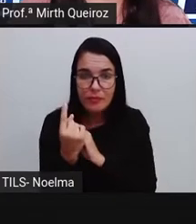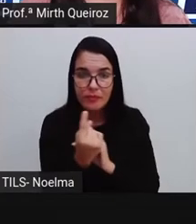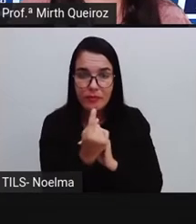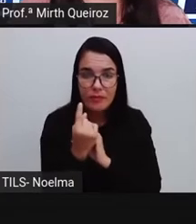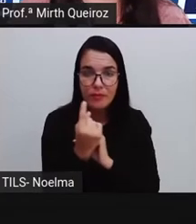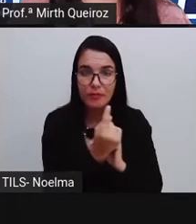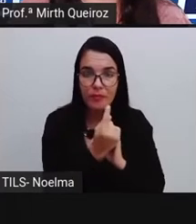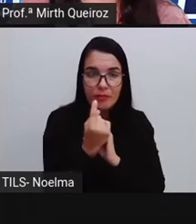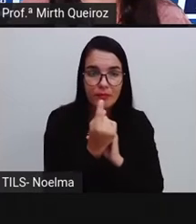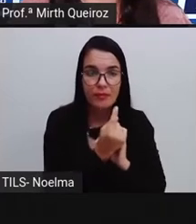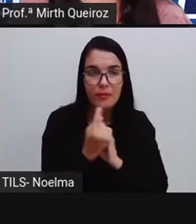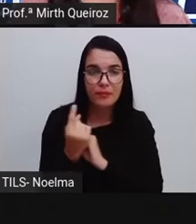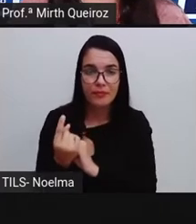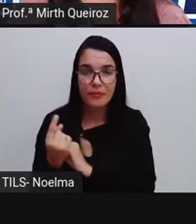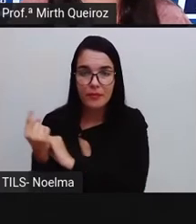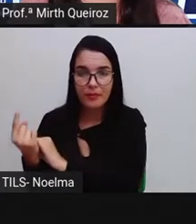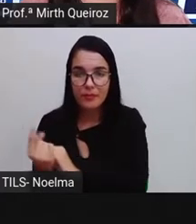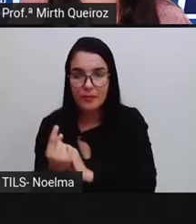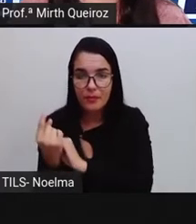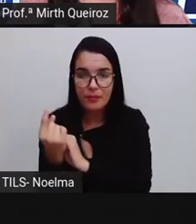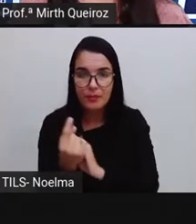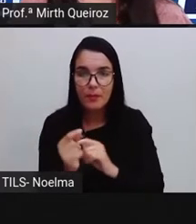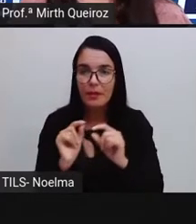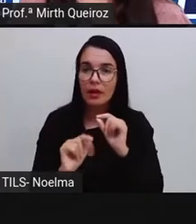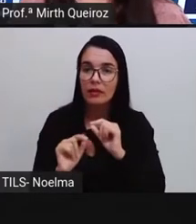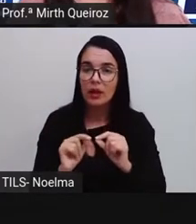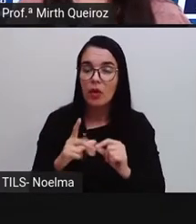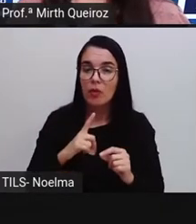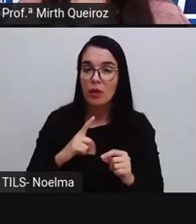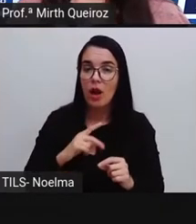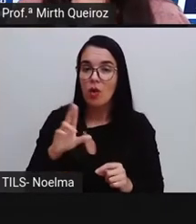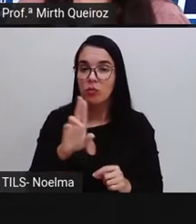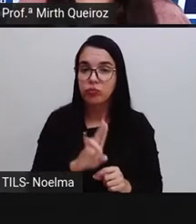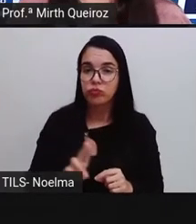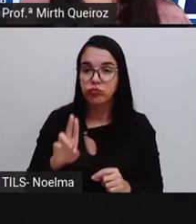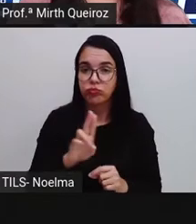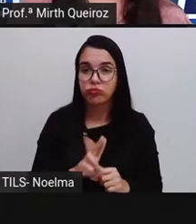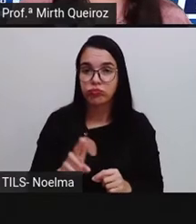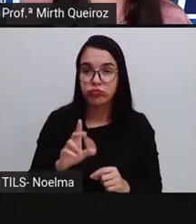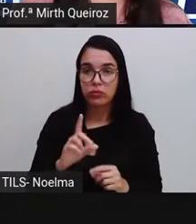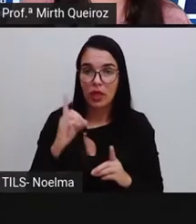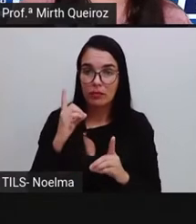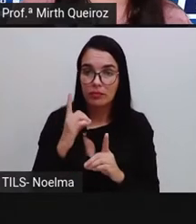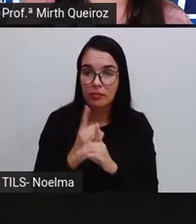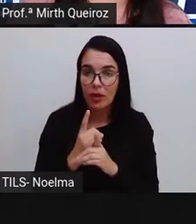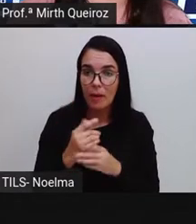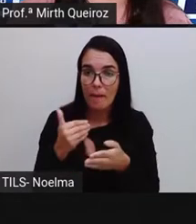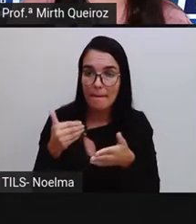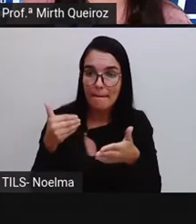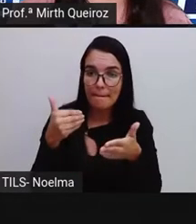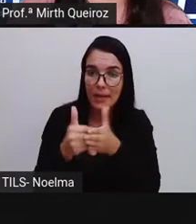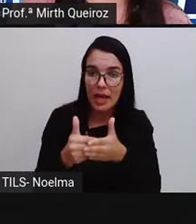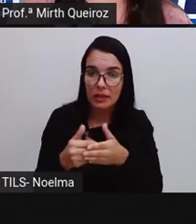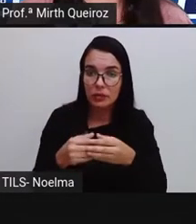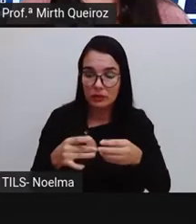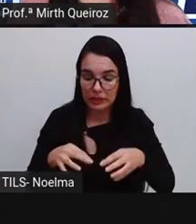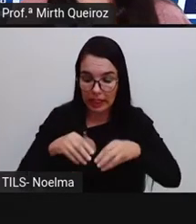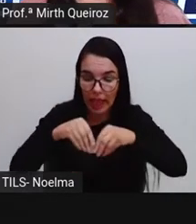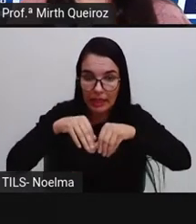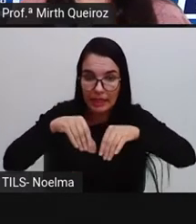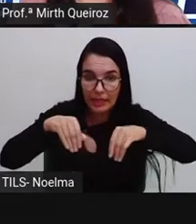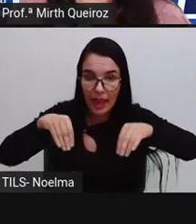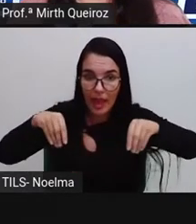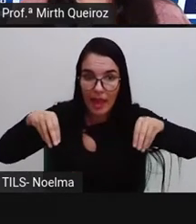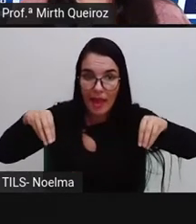pela distribuição de água neste caso como eles encontram-se mais próximo do solo